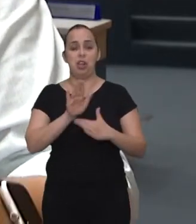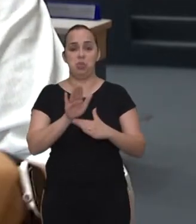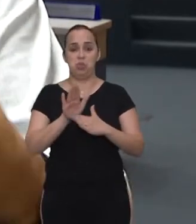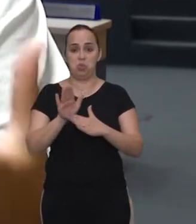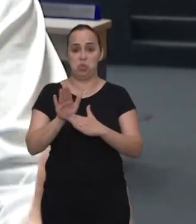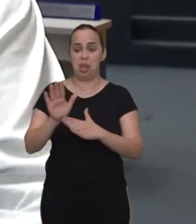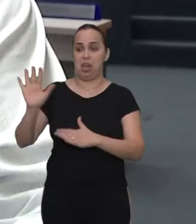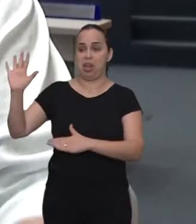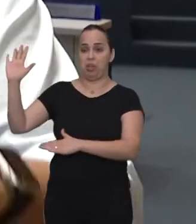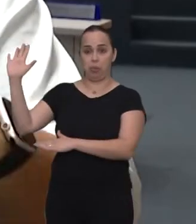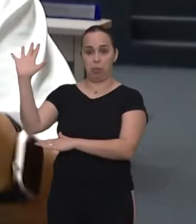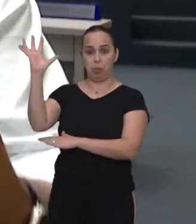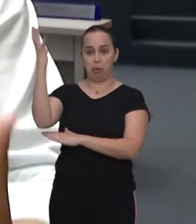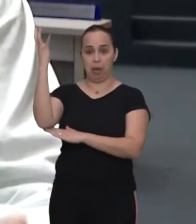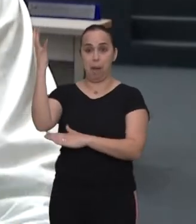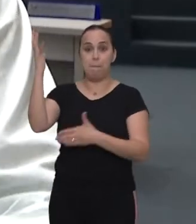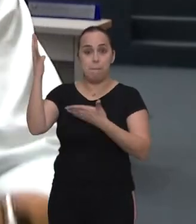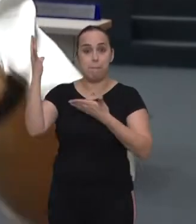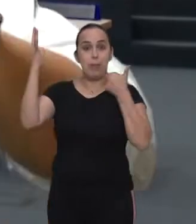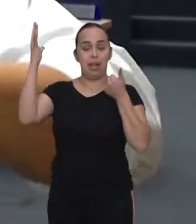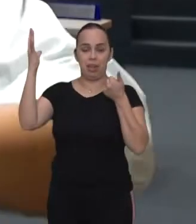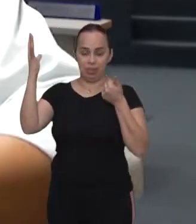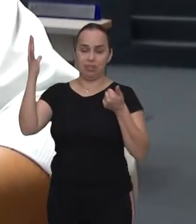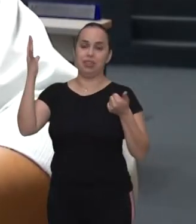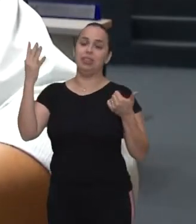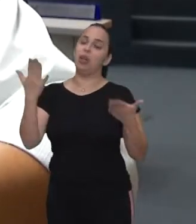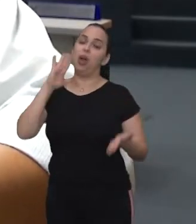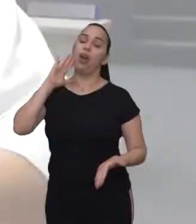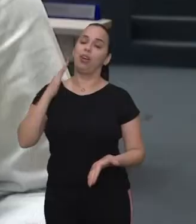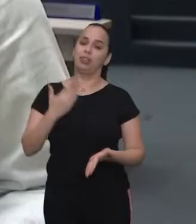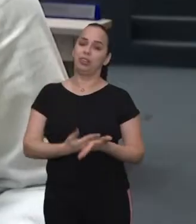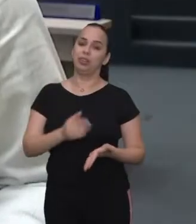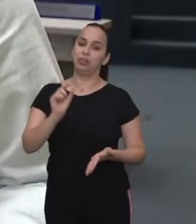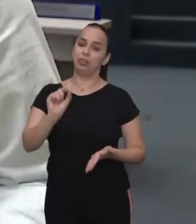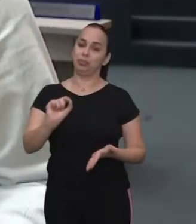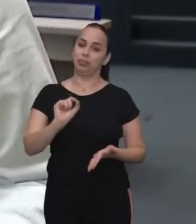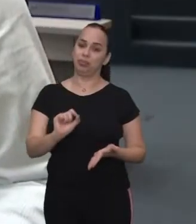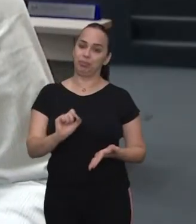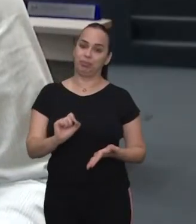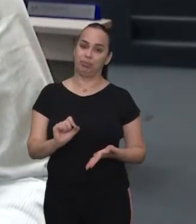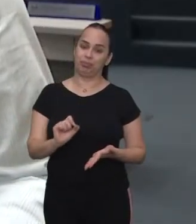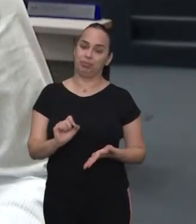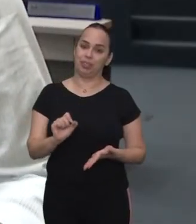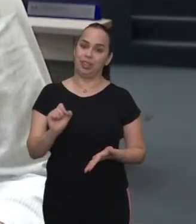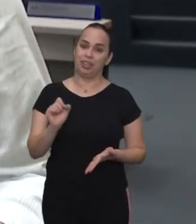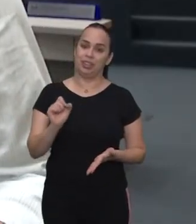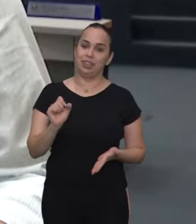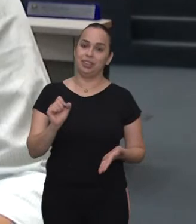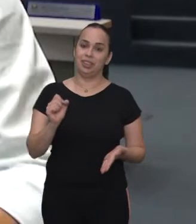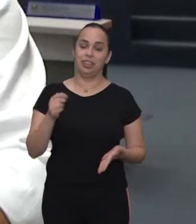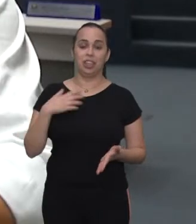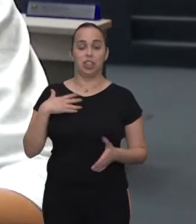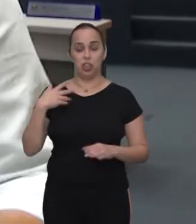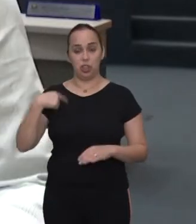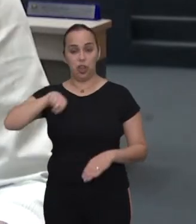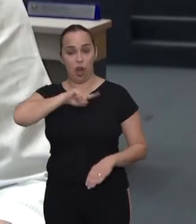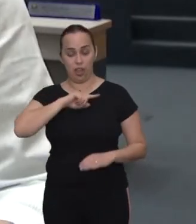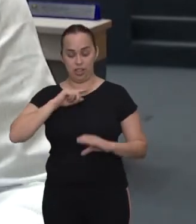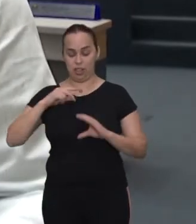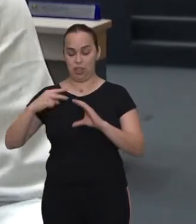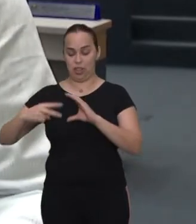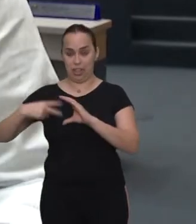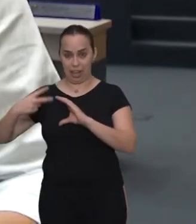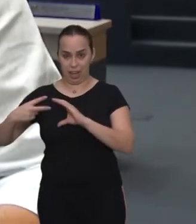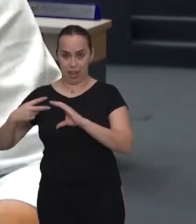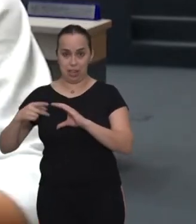uma qualidade de vida eo meio ambiente melhor para a cidade de São José dos Campos então acredito que é a gente aqui